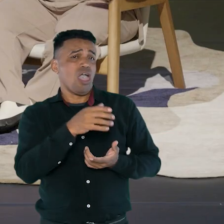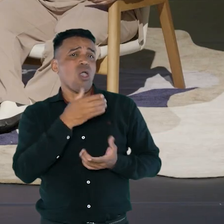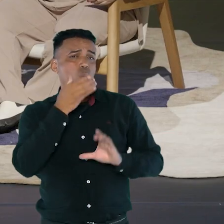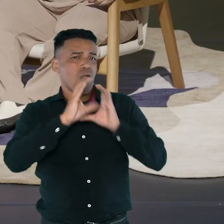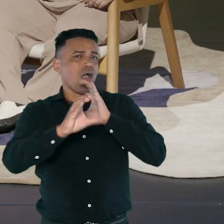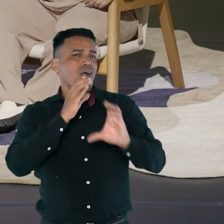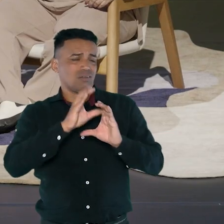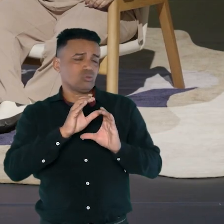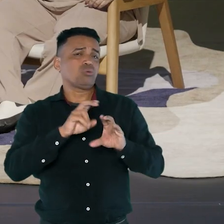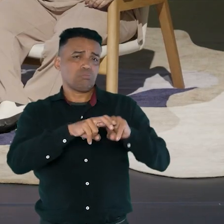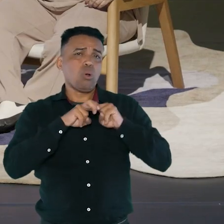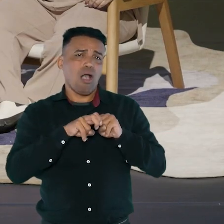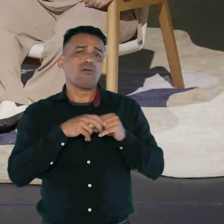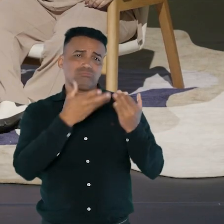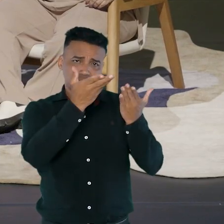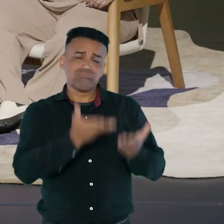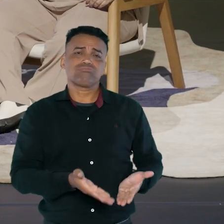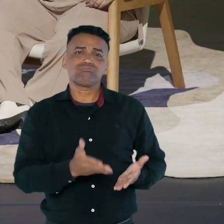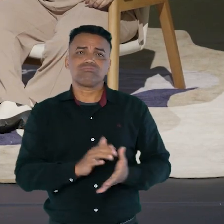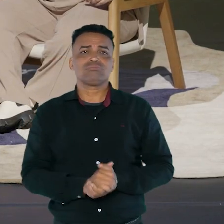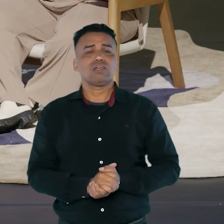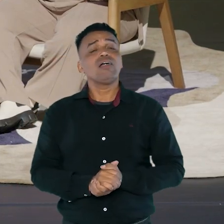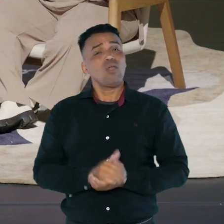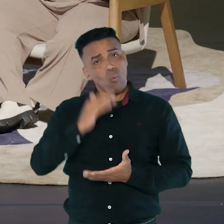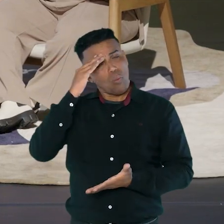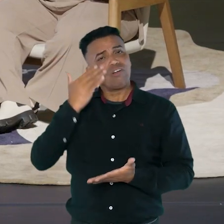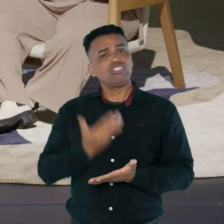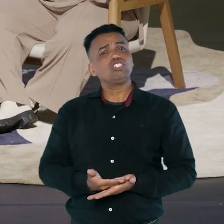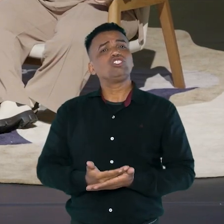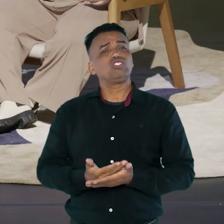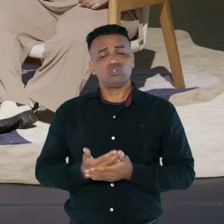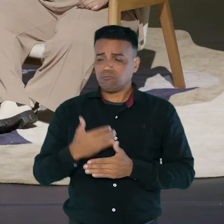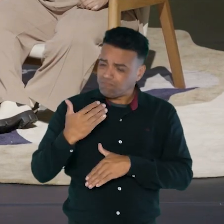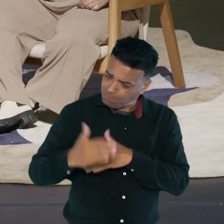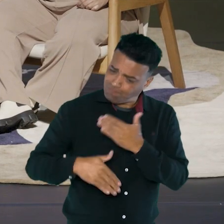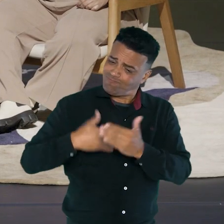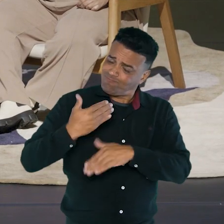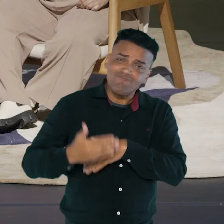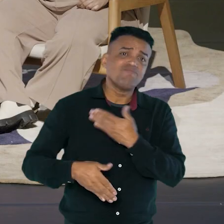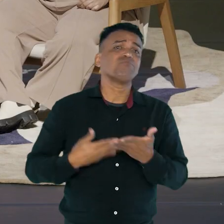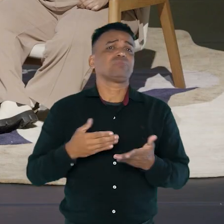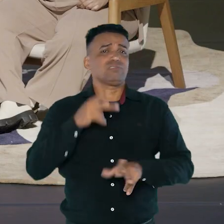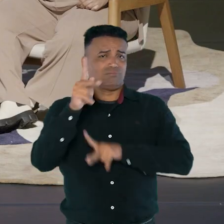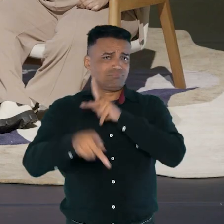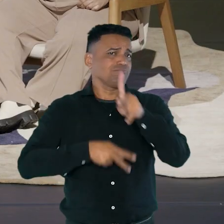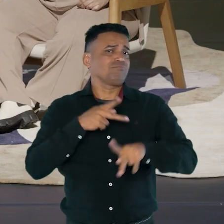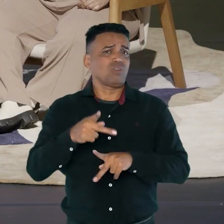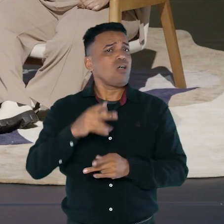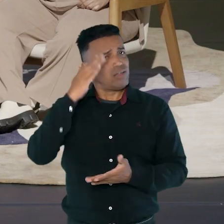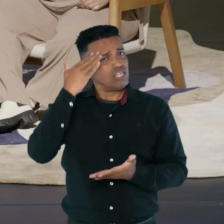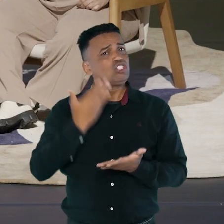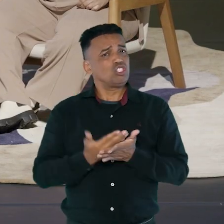acredito muito no nosso passo, acredito muito no nosso caminho.